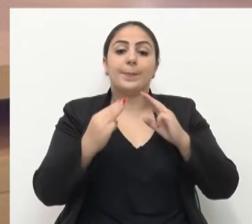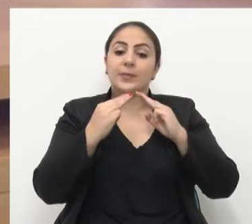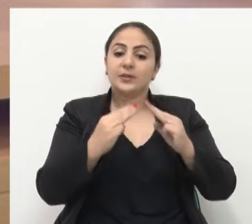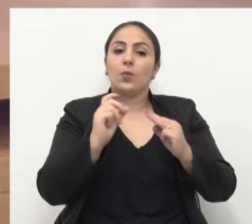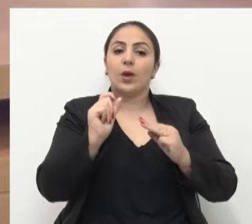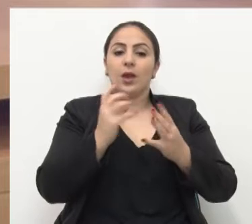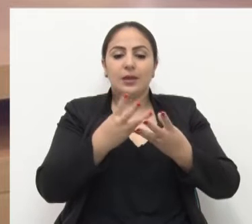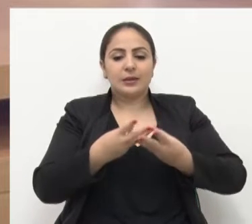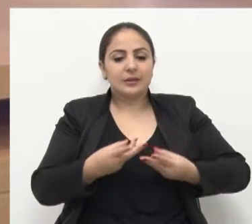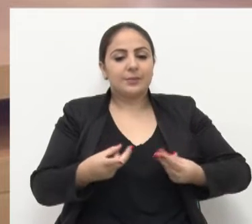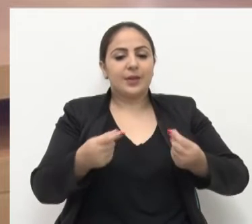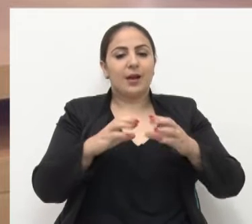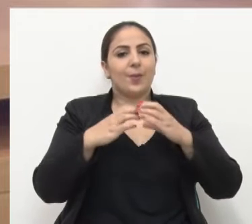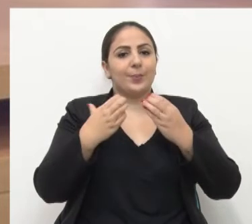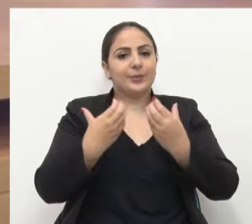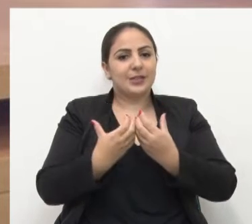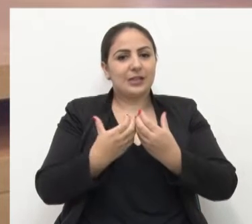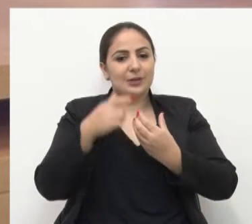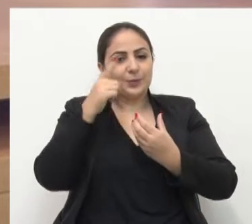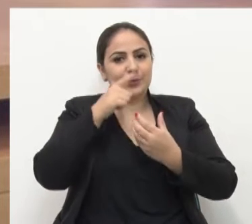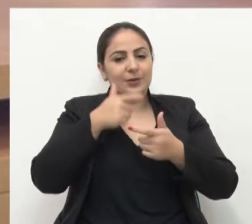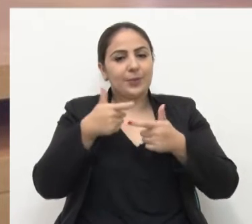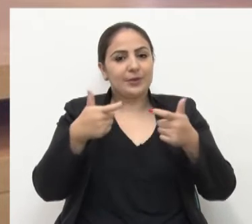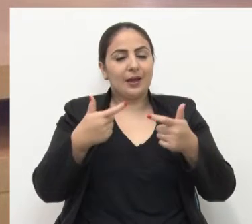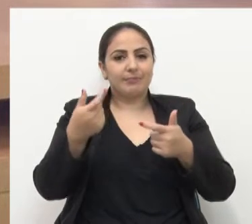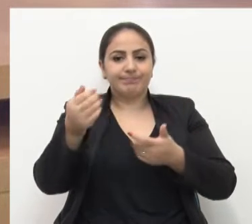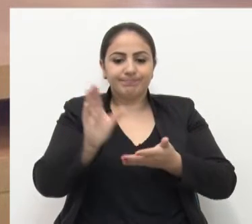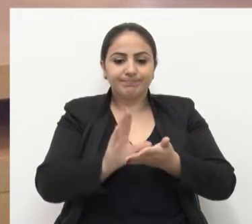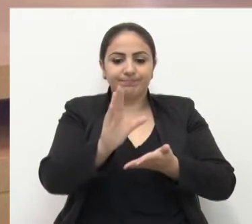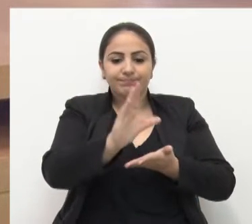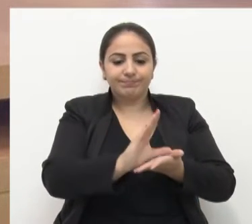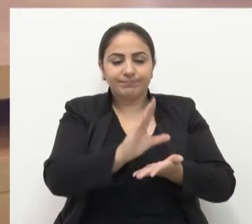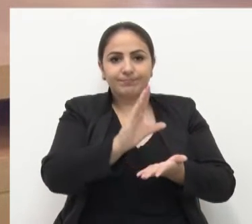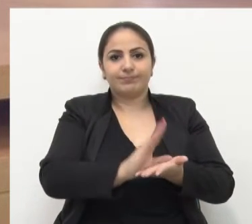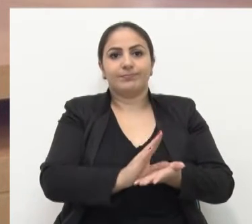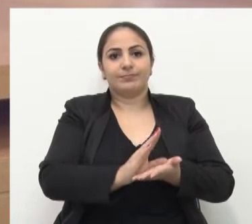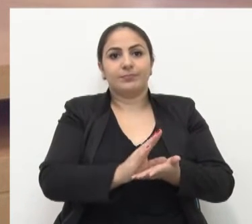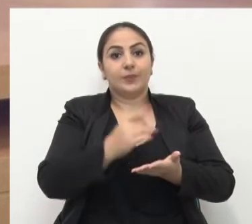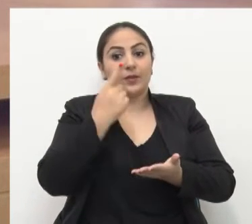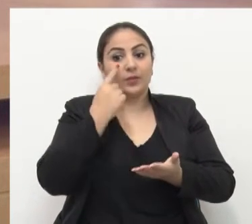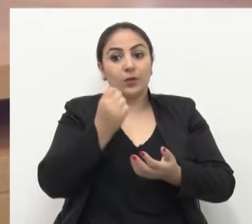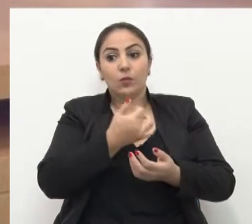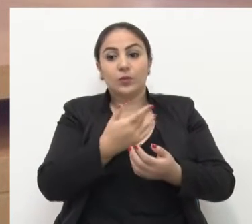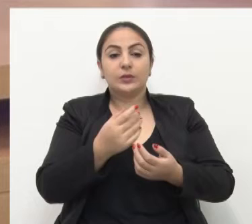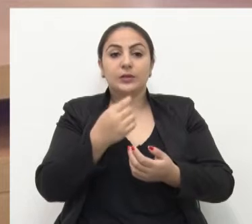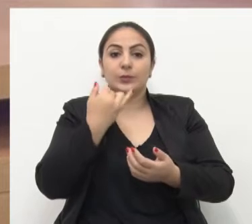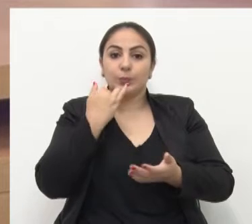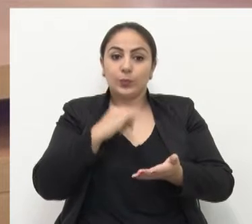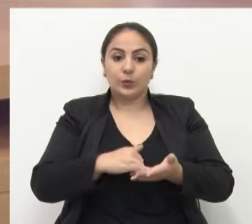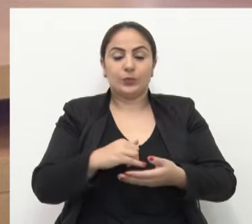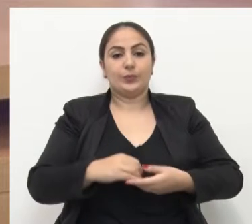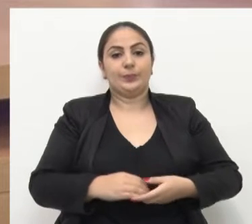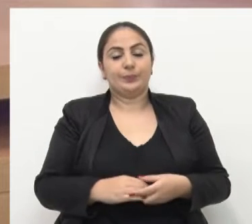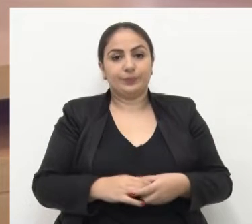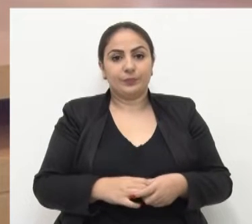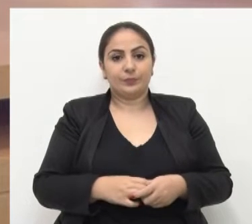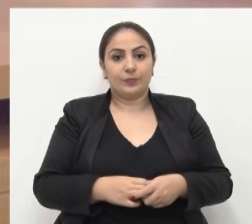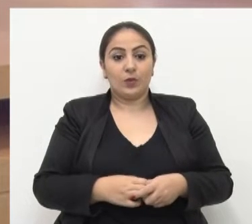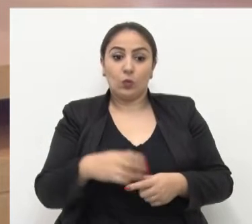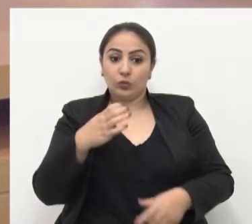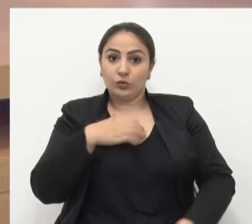que terá a missão de sensibilizar a comunidade para aumentar a captação de recursos por meio de deduções do imposto de renda